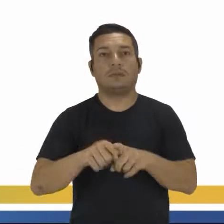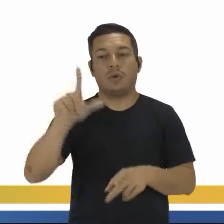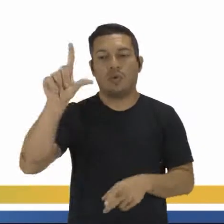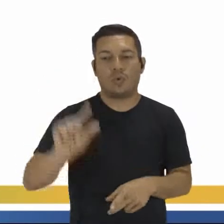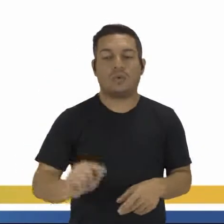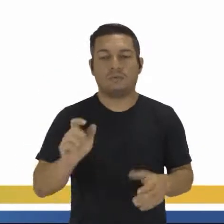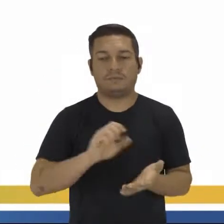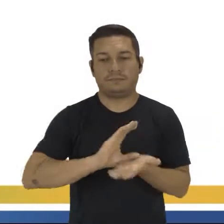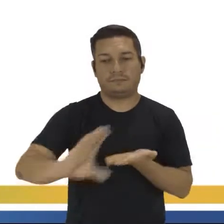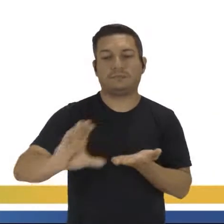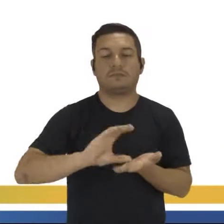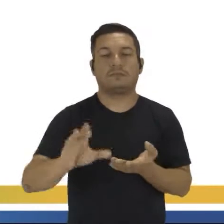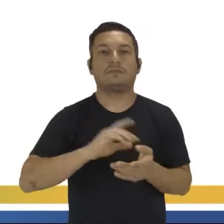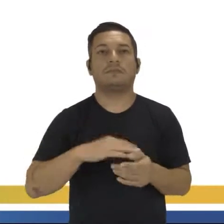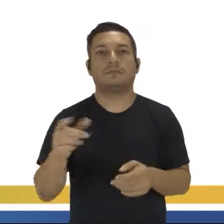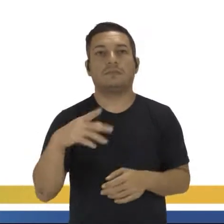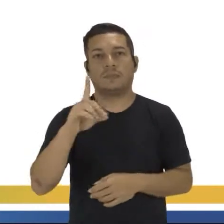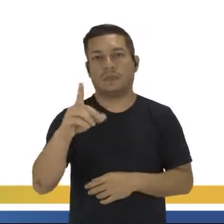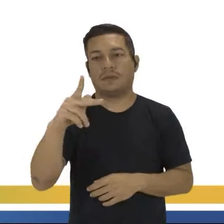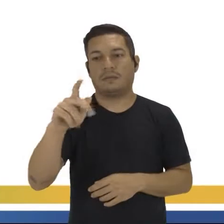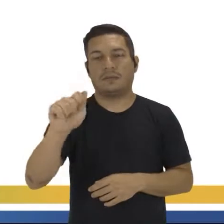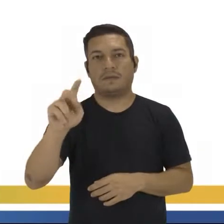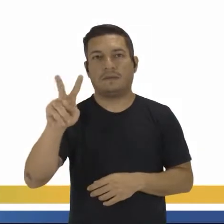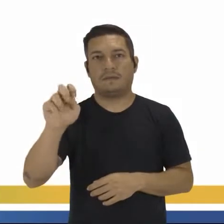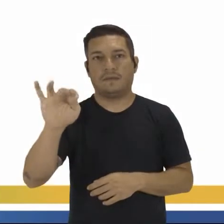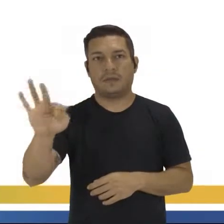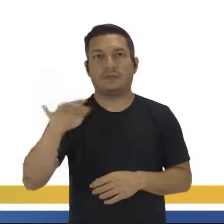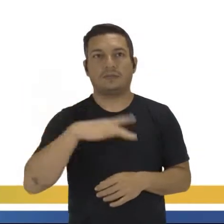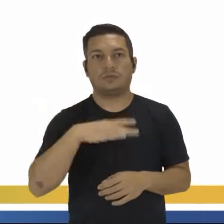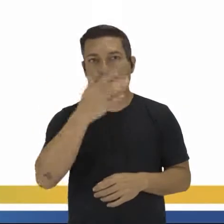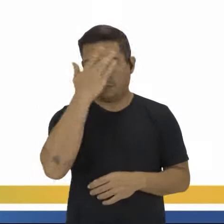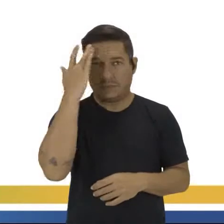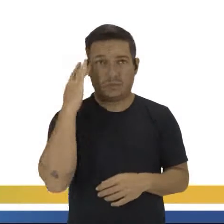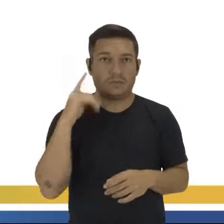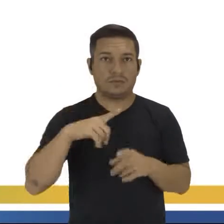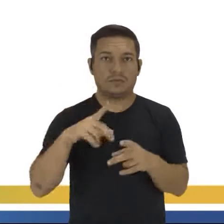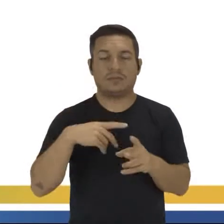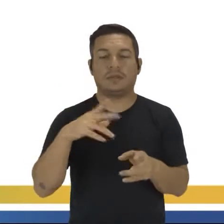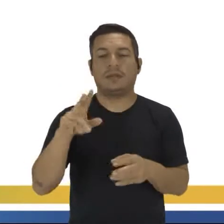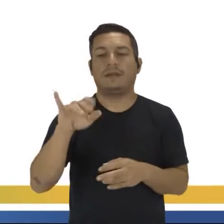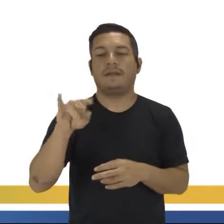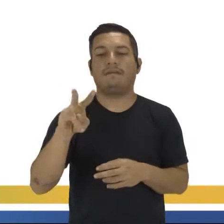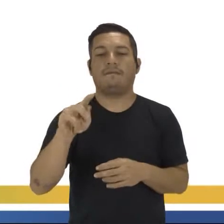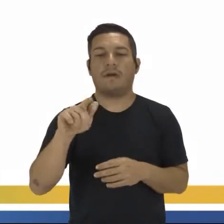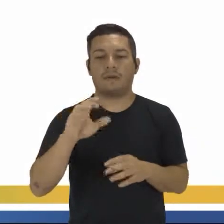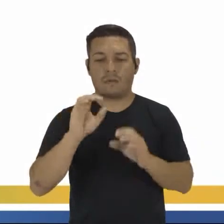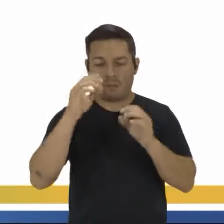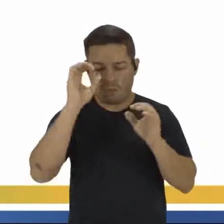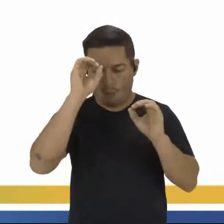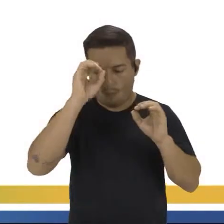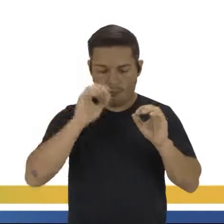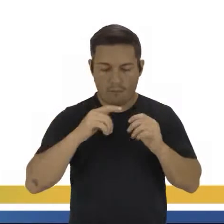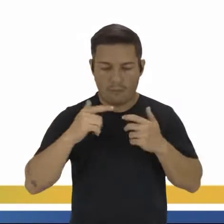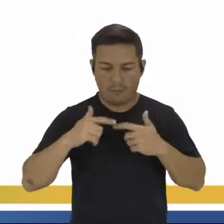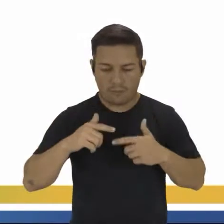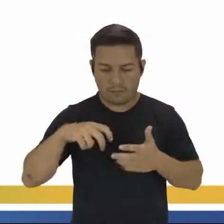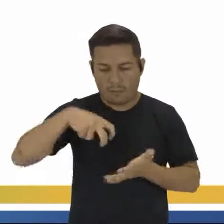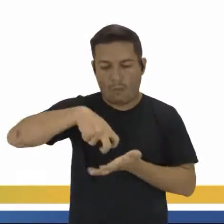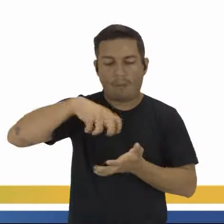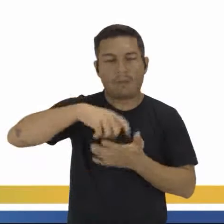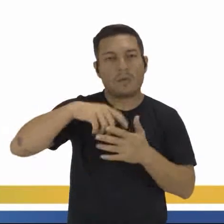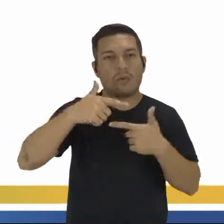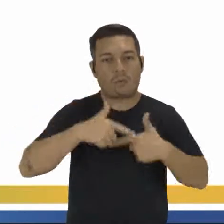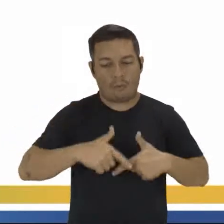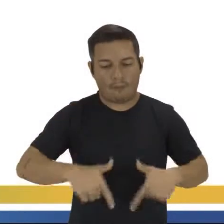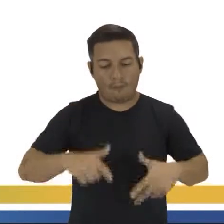do DPVAT com vítimas temporárias ou permanentemente inválidas. No entanto, há que se fiscalizar os